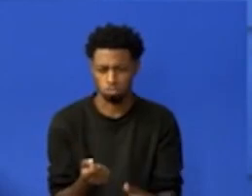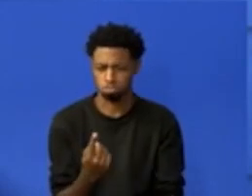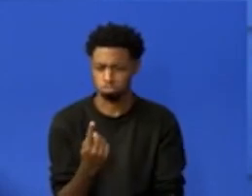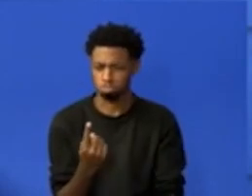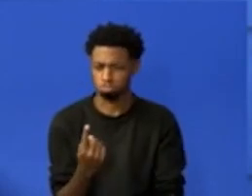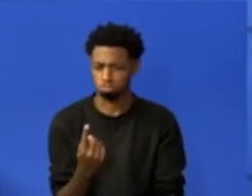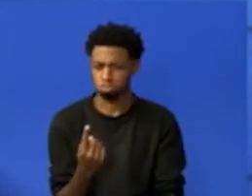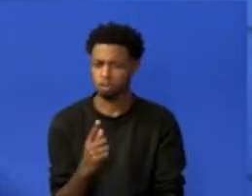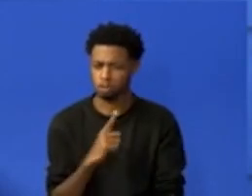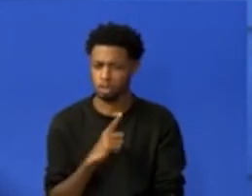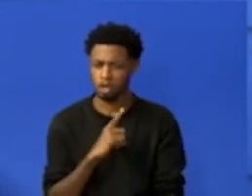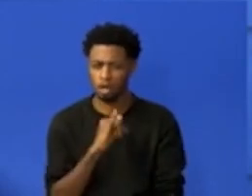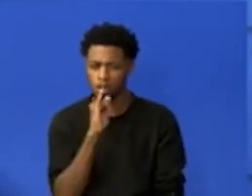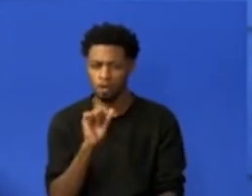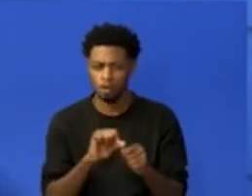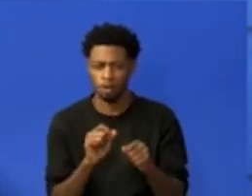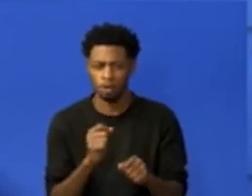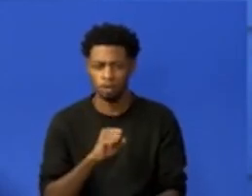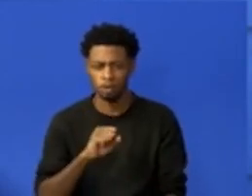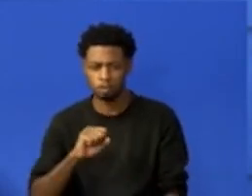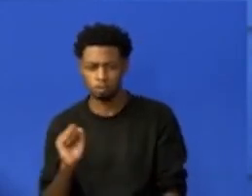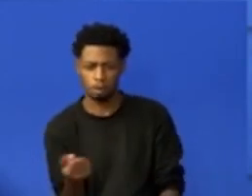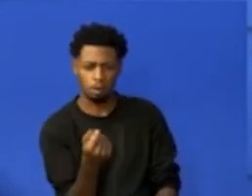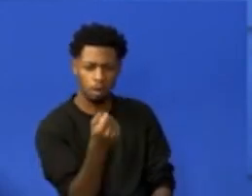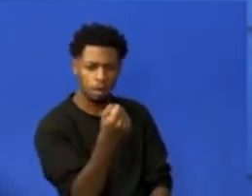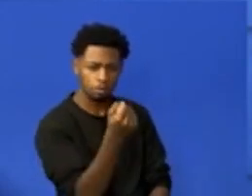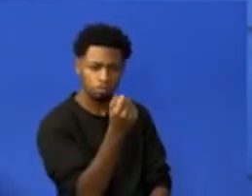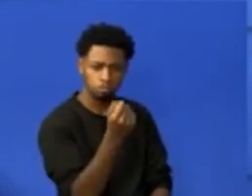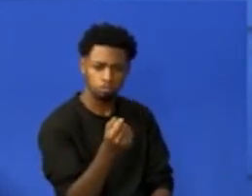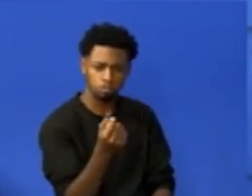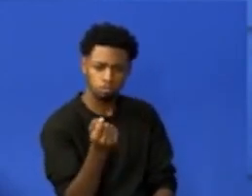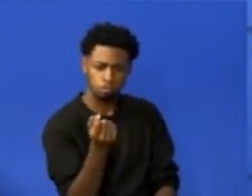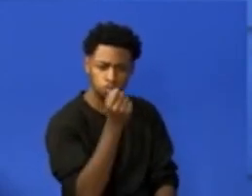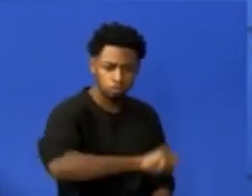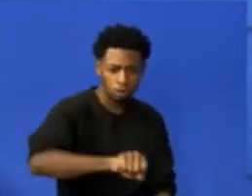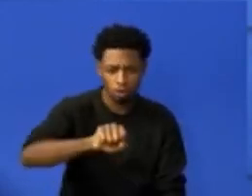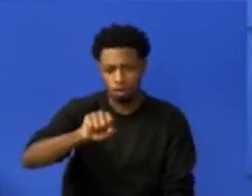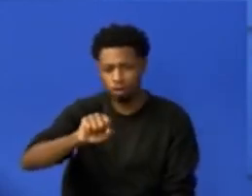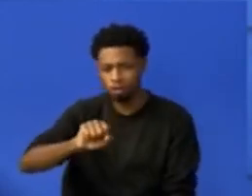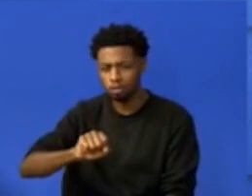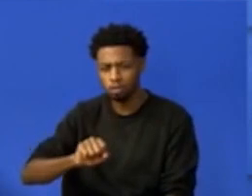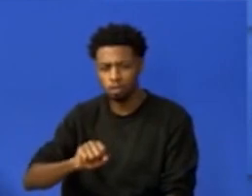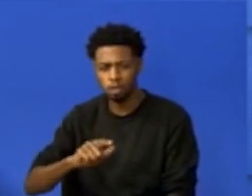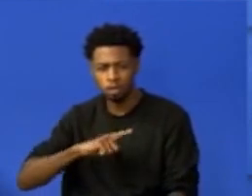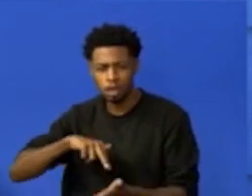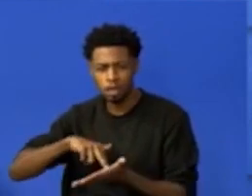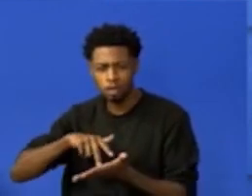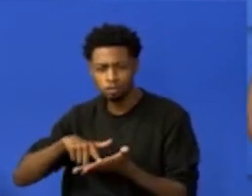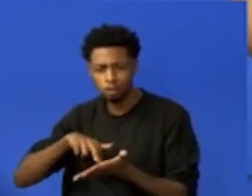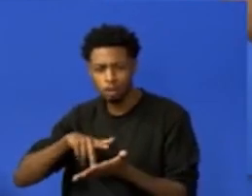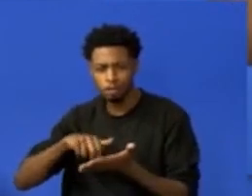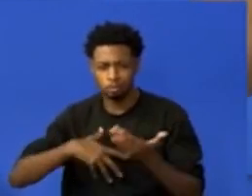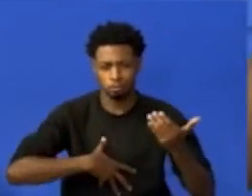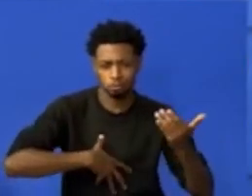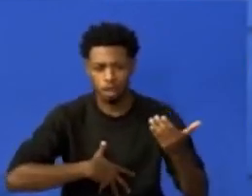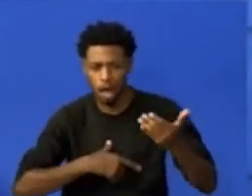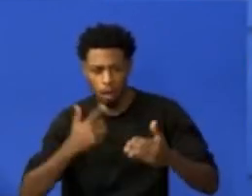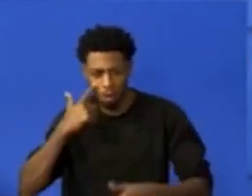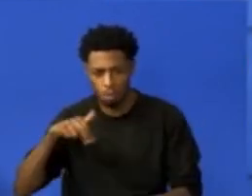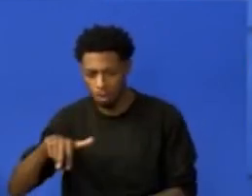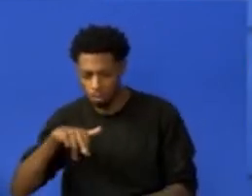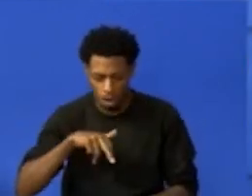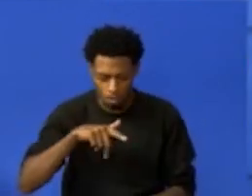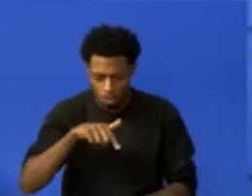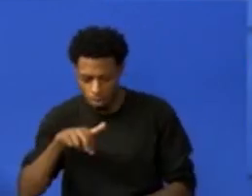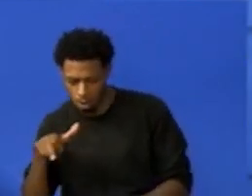exercícios interativos, como jogar tênis, dançar e vários outros jogos que você tem interatividade, né, utilizando o seu